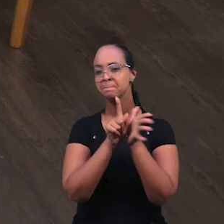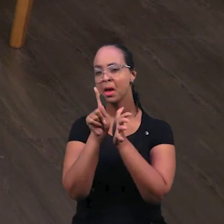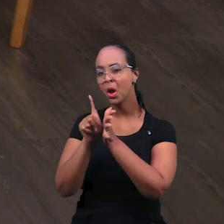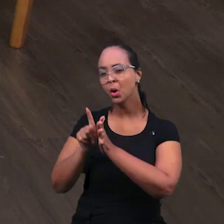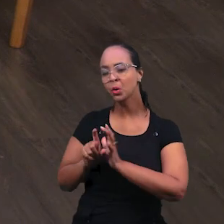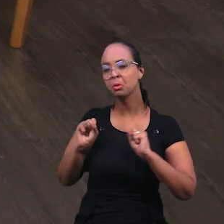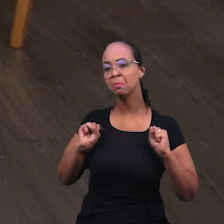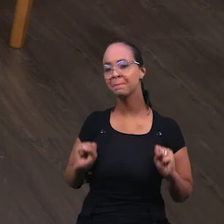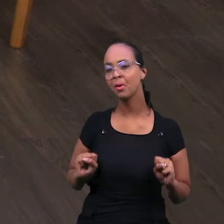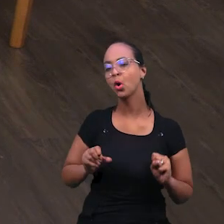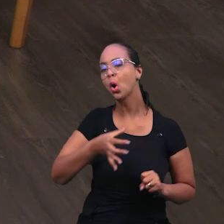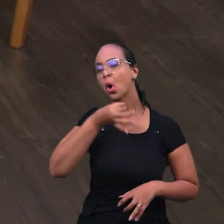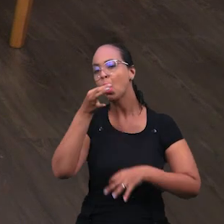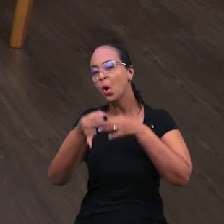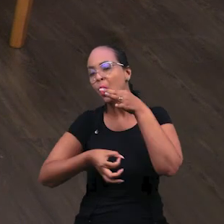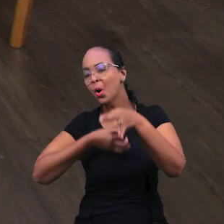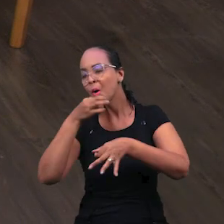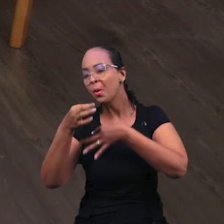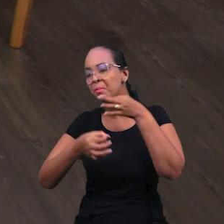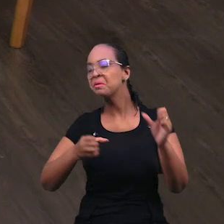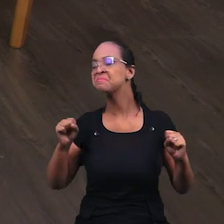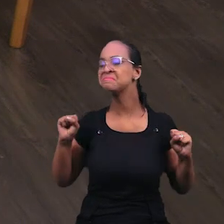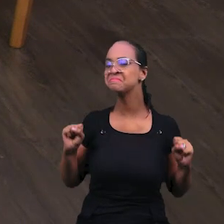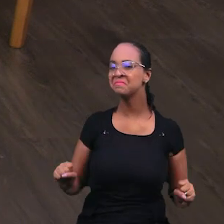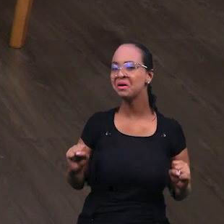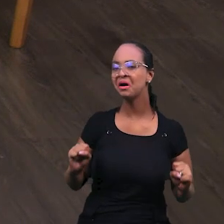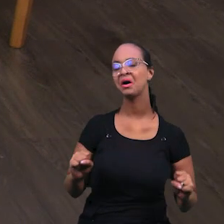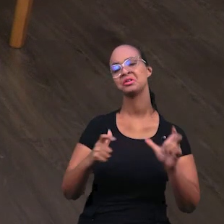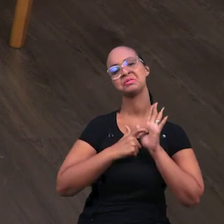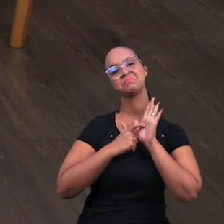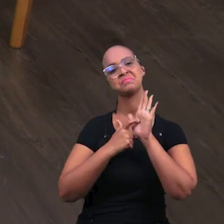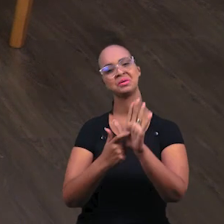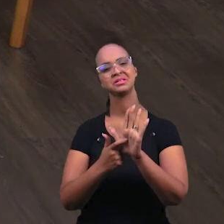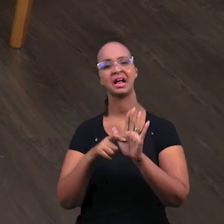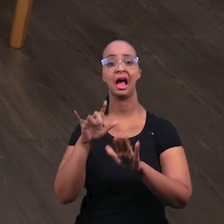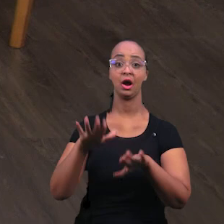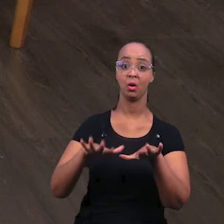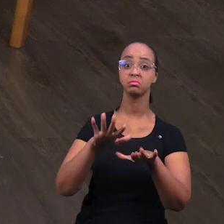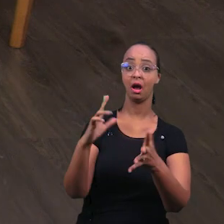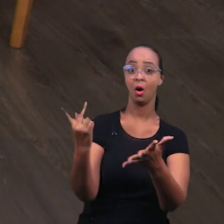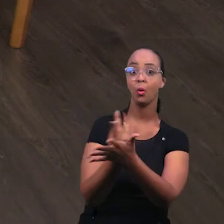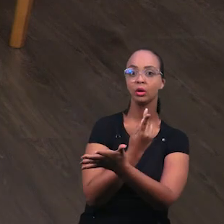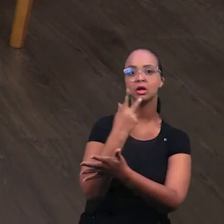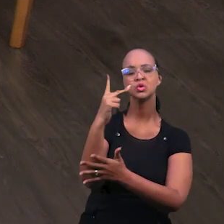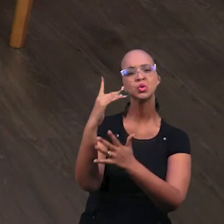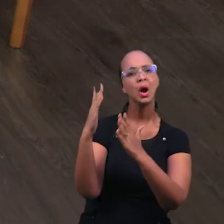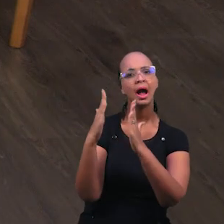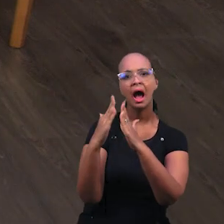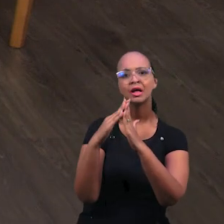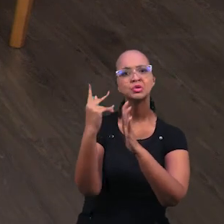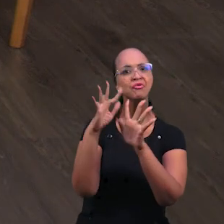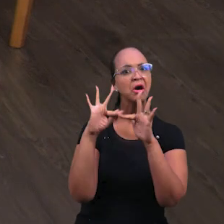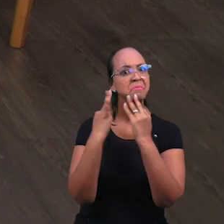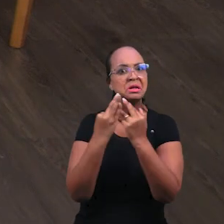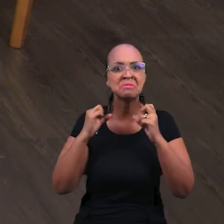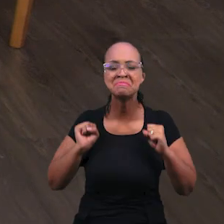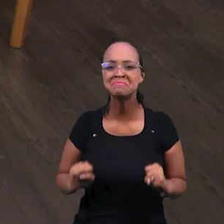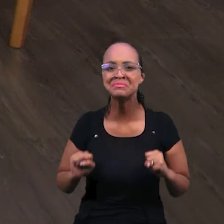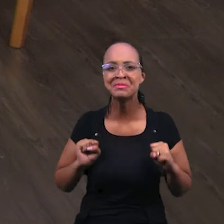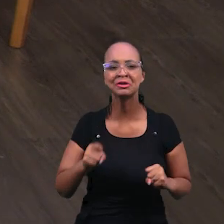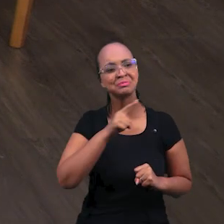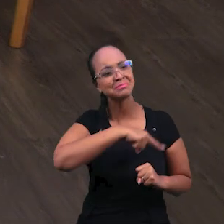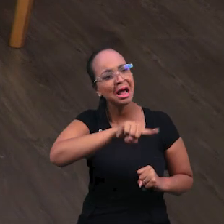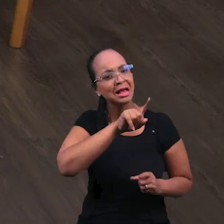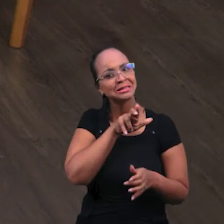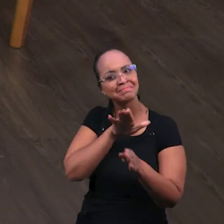mandar perguntas, você pode mandar sugestões, você pode apresentar situações pelas quais você passa na sua casa, na sua família, para